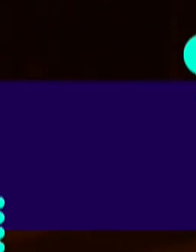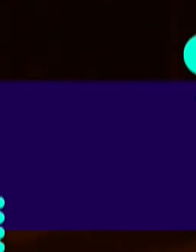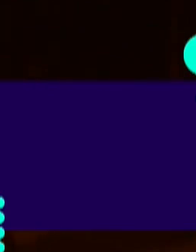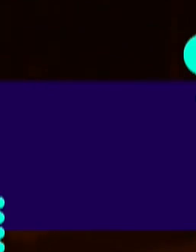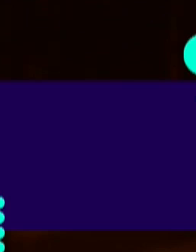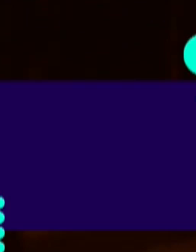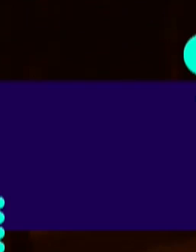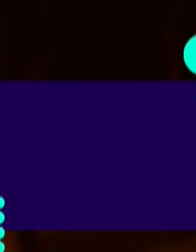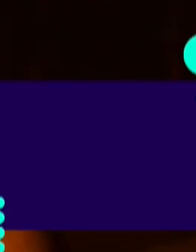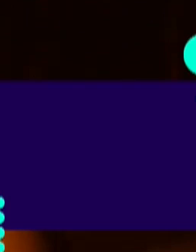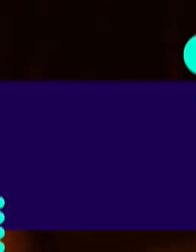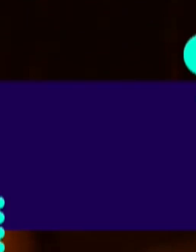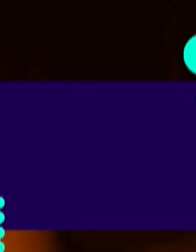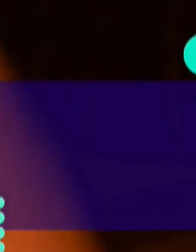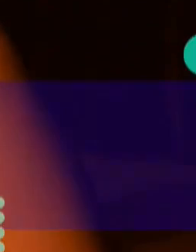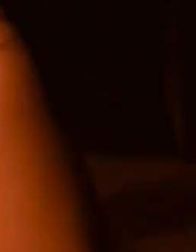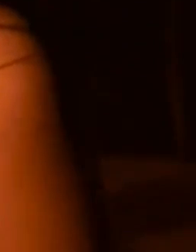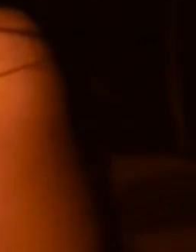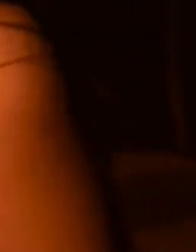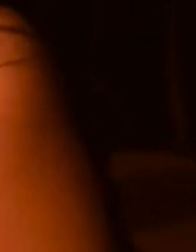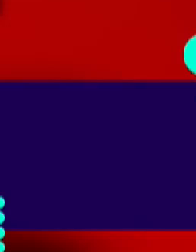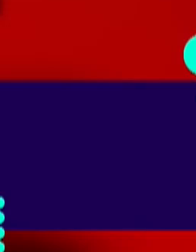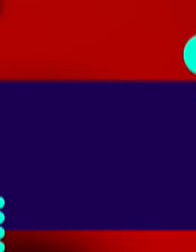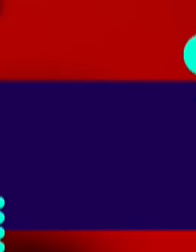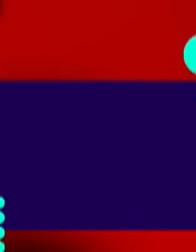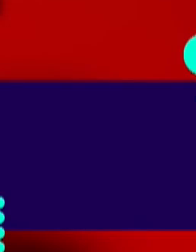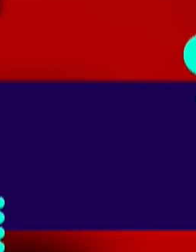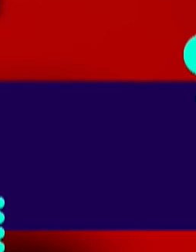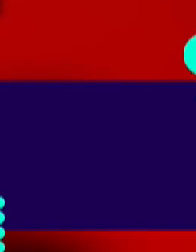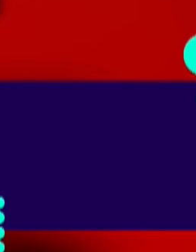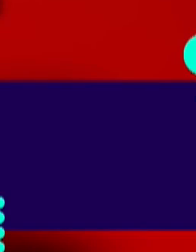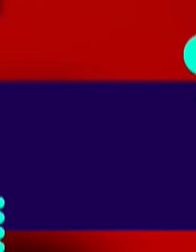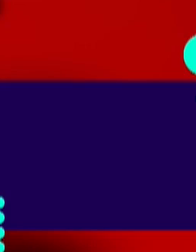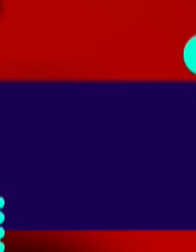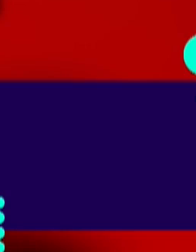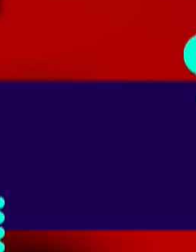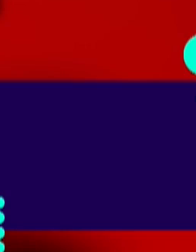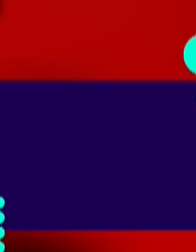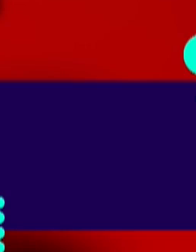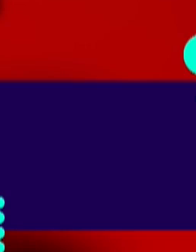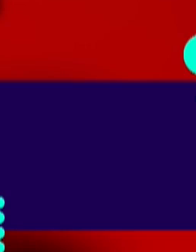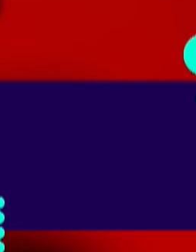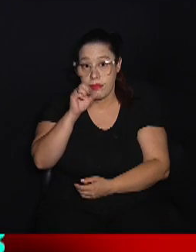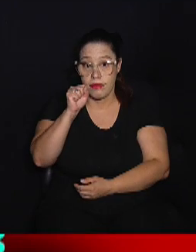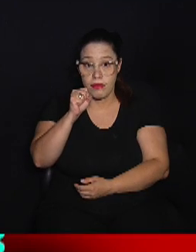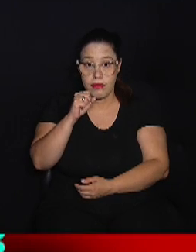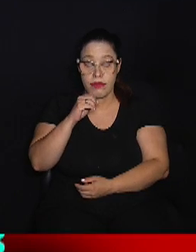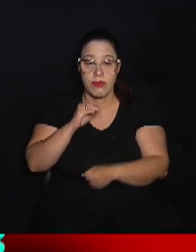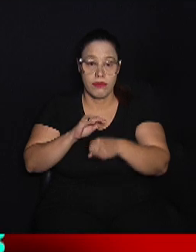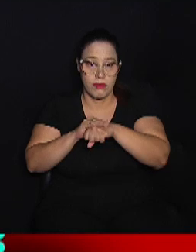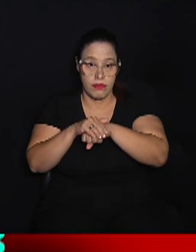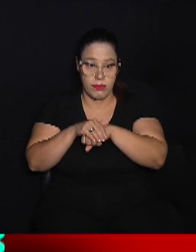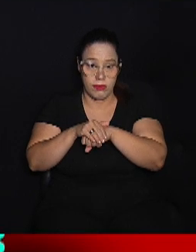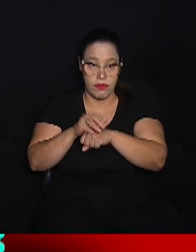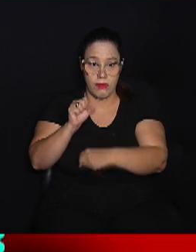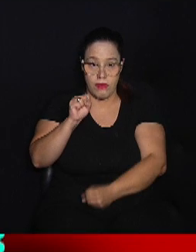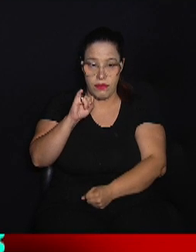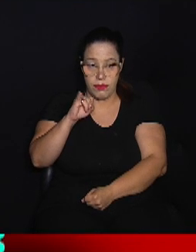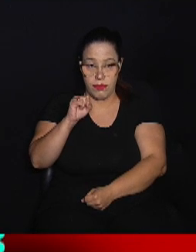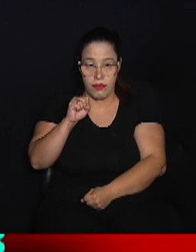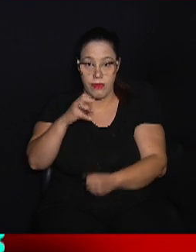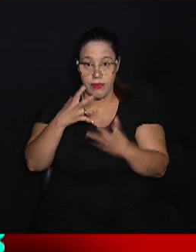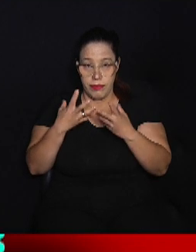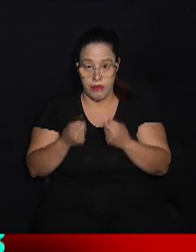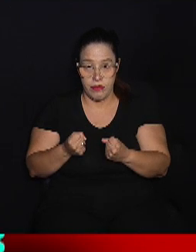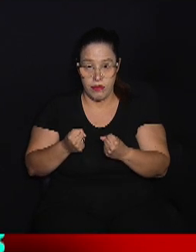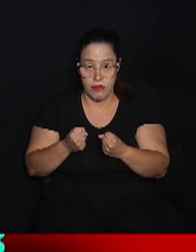da gente, ó minha gente, que desgosto. E nesta sexta e sábado, às 8 da noite, o SESI recebe